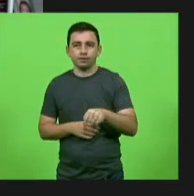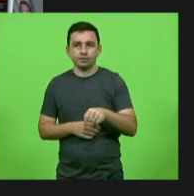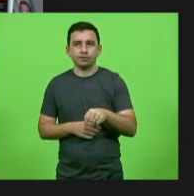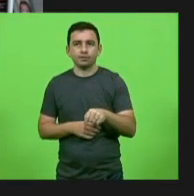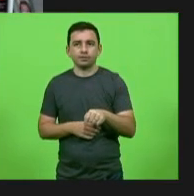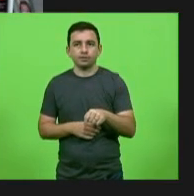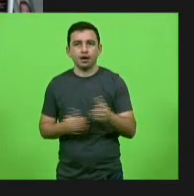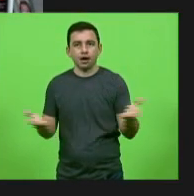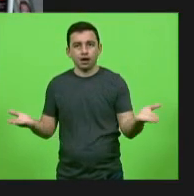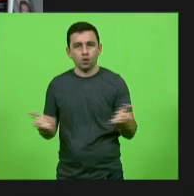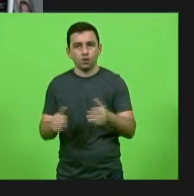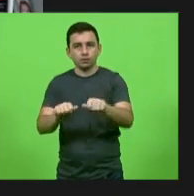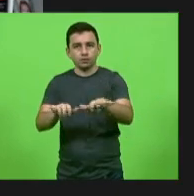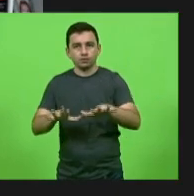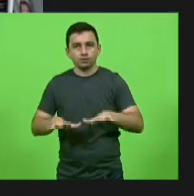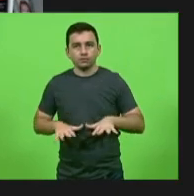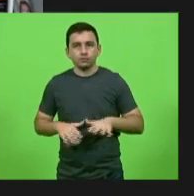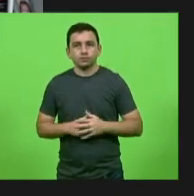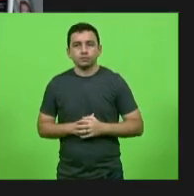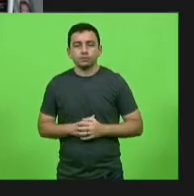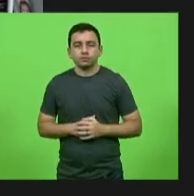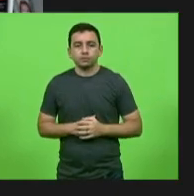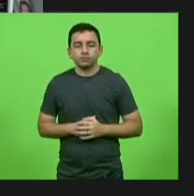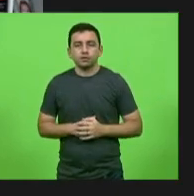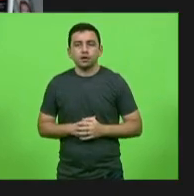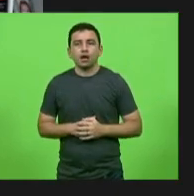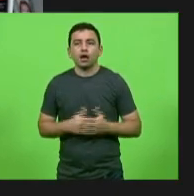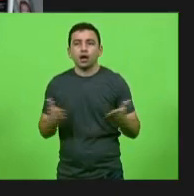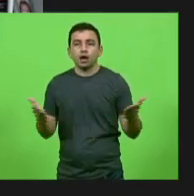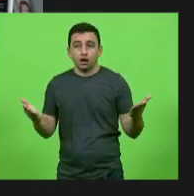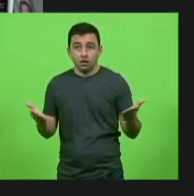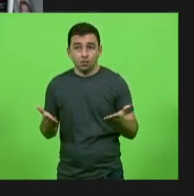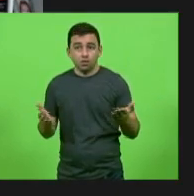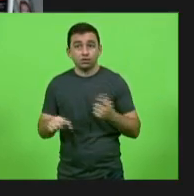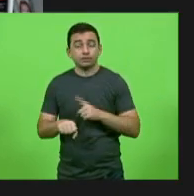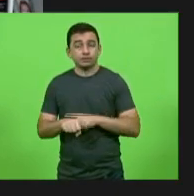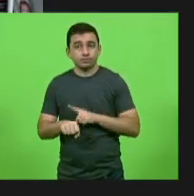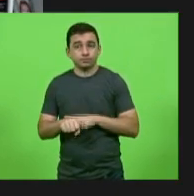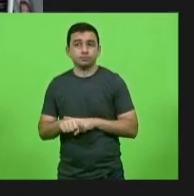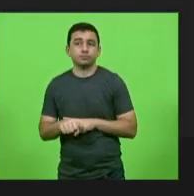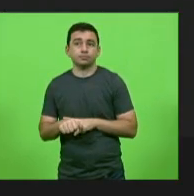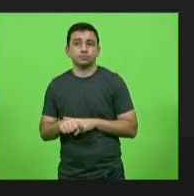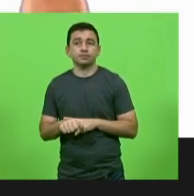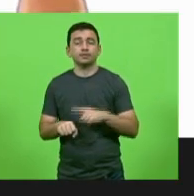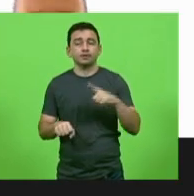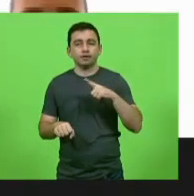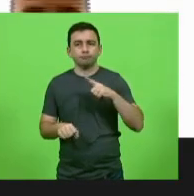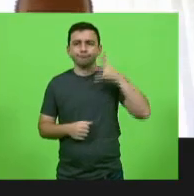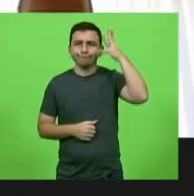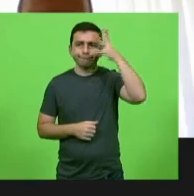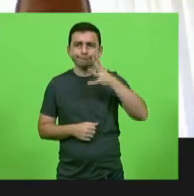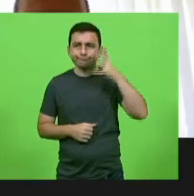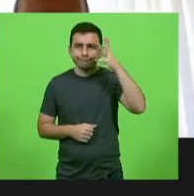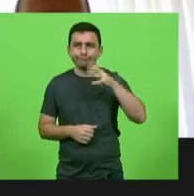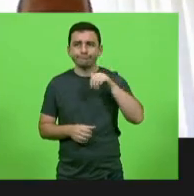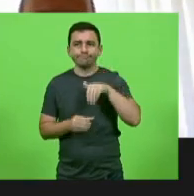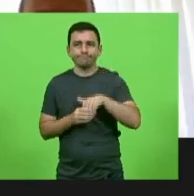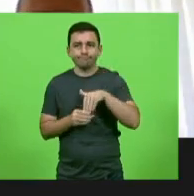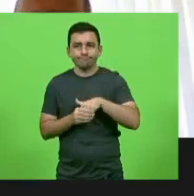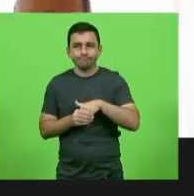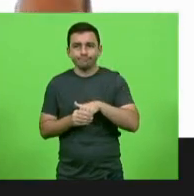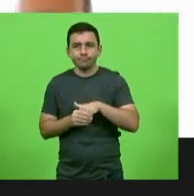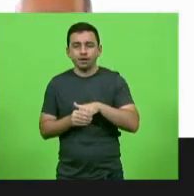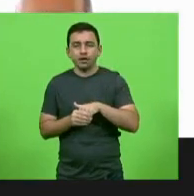nesta sessão de julgamento. Agora sim, a seu tempo, tem a palavra, então, para o seu voto, a